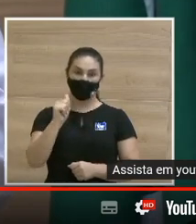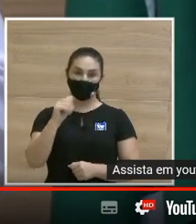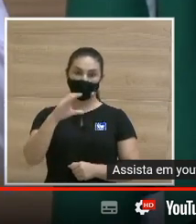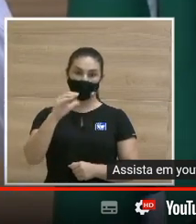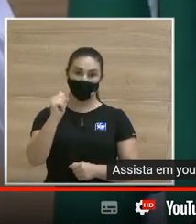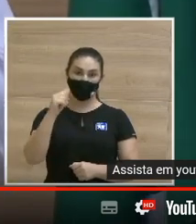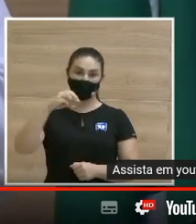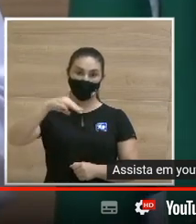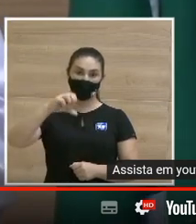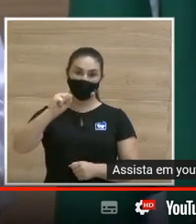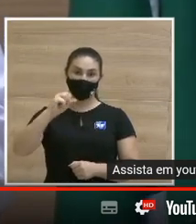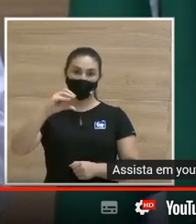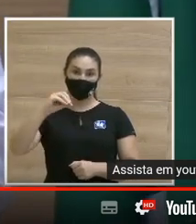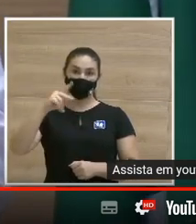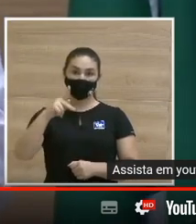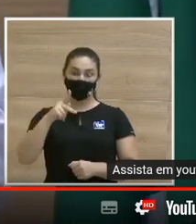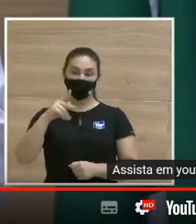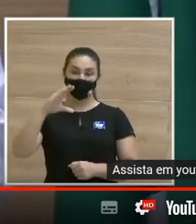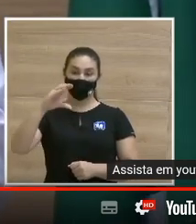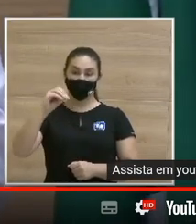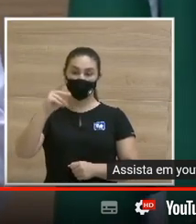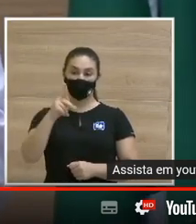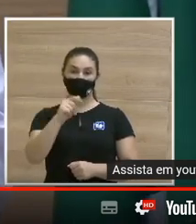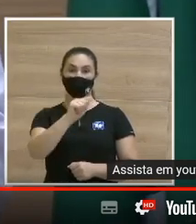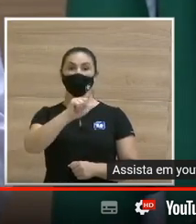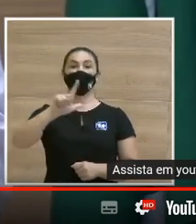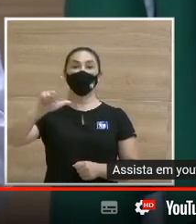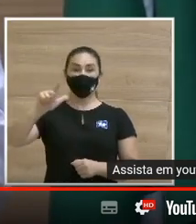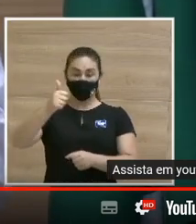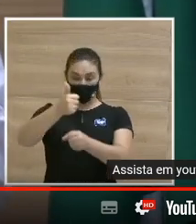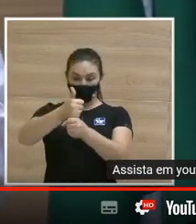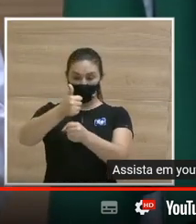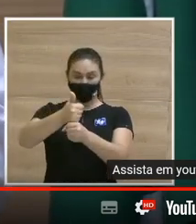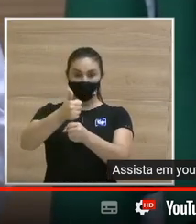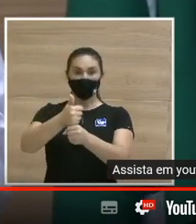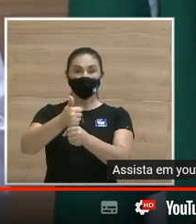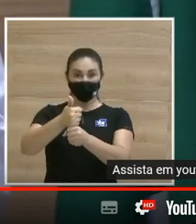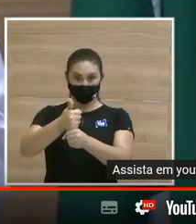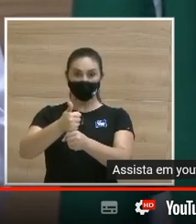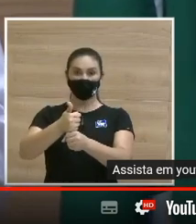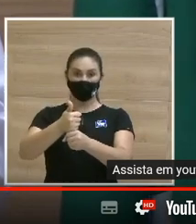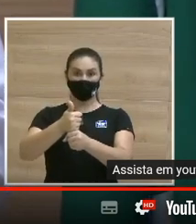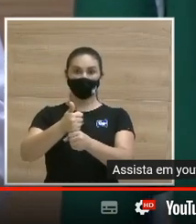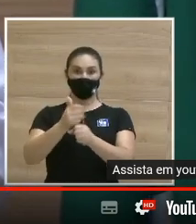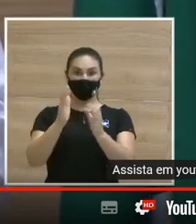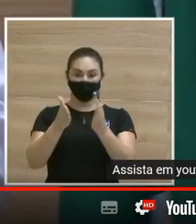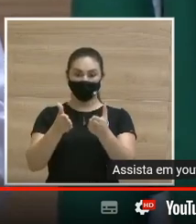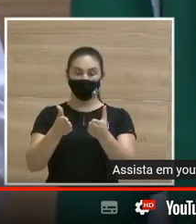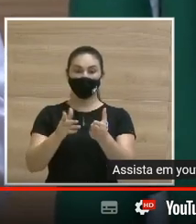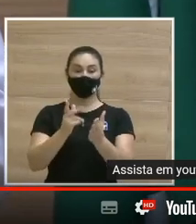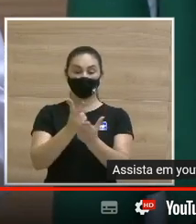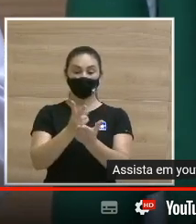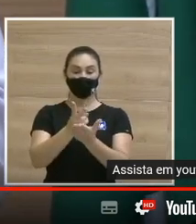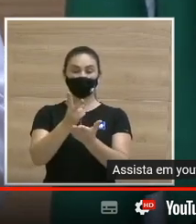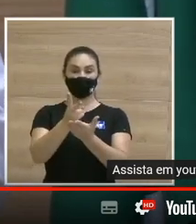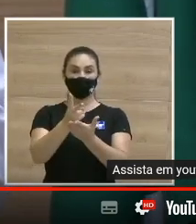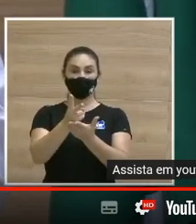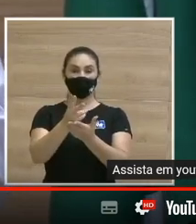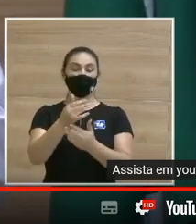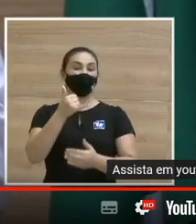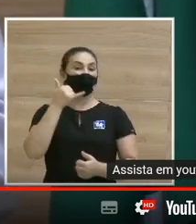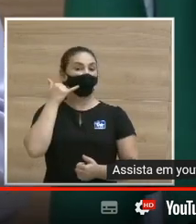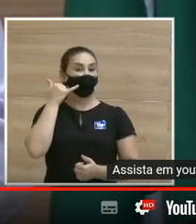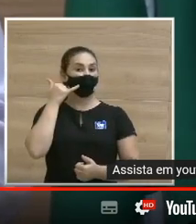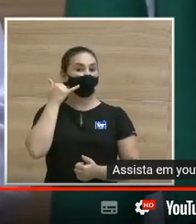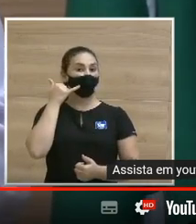o primeiro debate da questão da COPEL, com a direção da COPEL do Estado lá. Na sequência vem a questão da